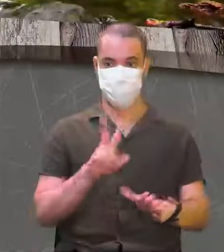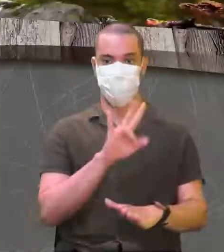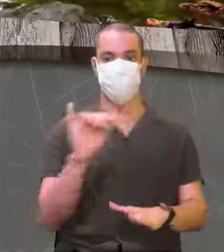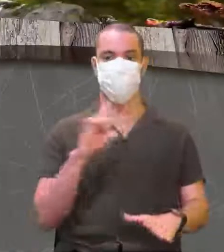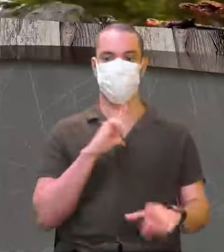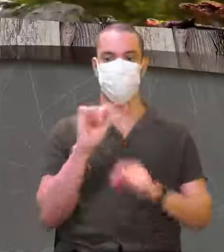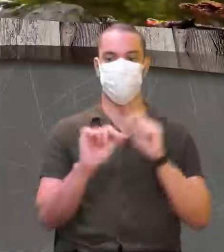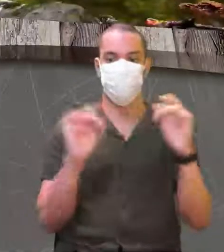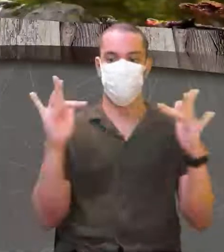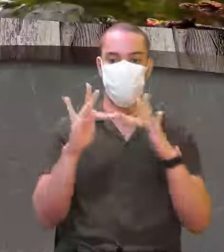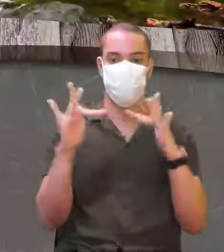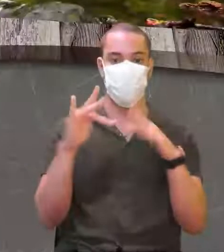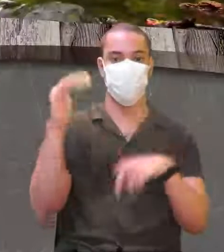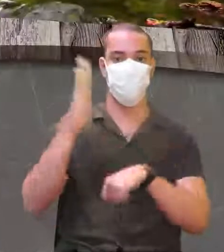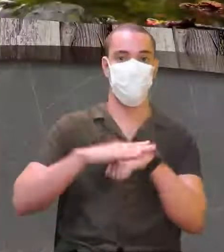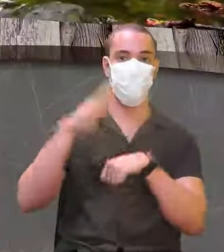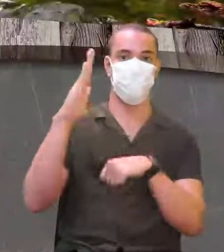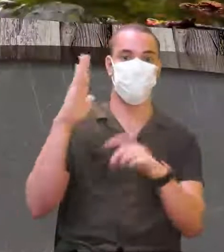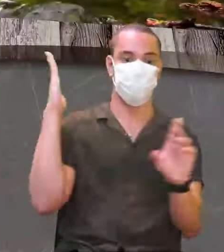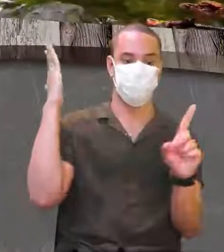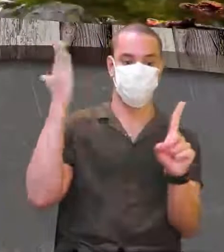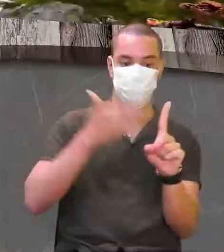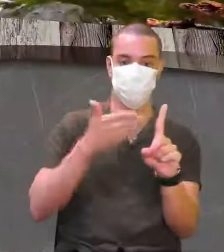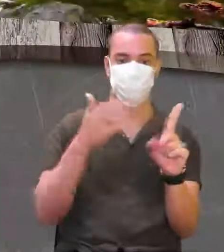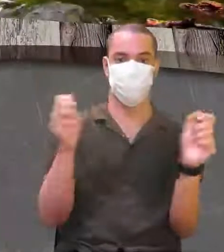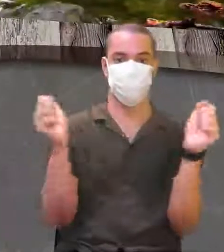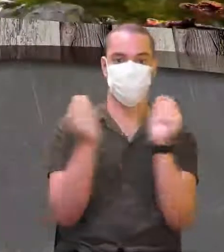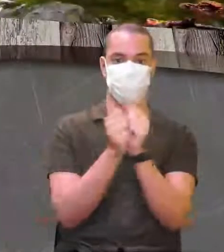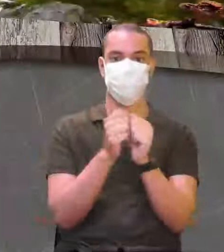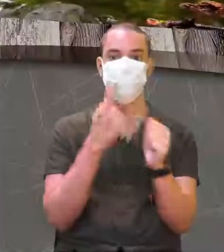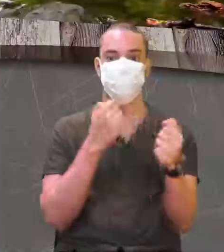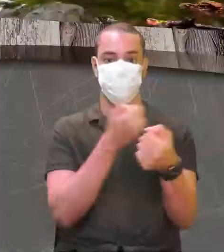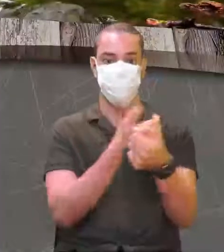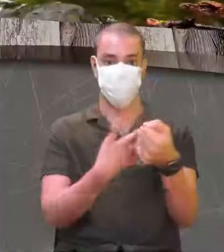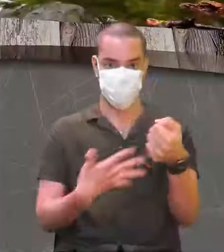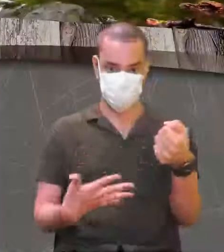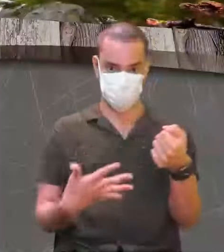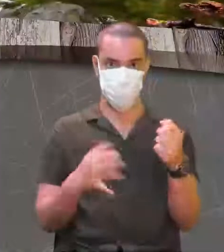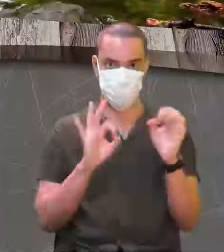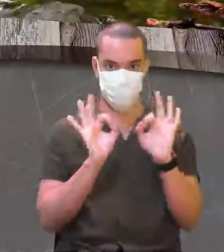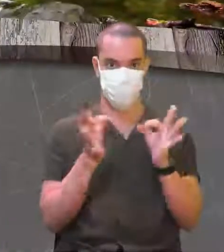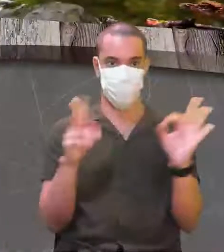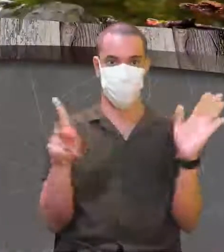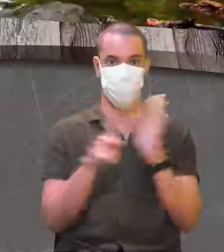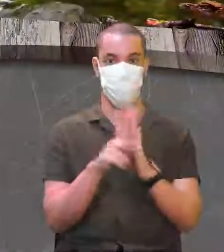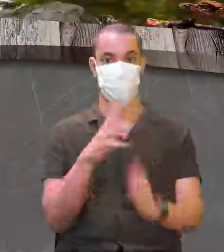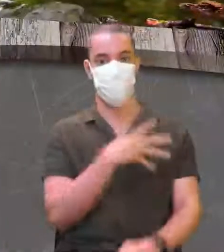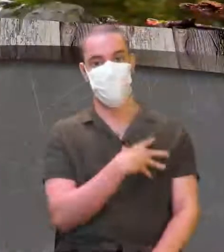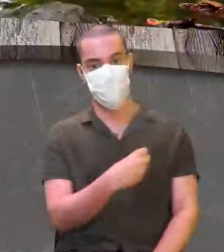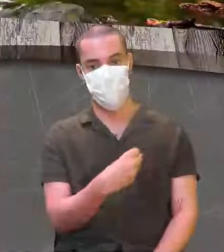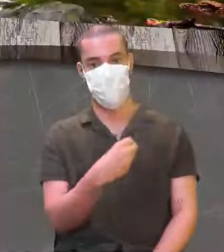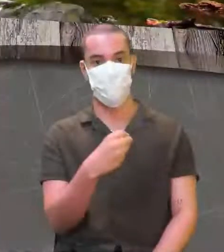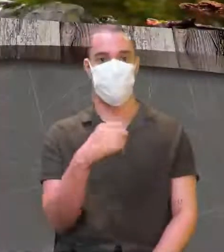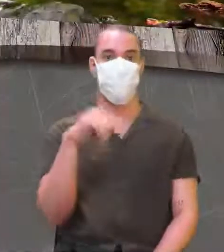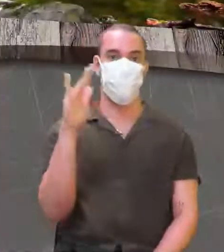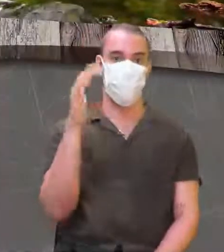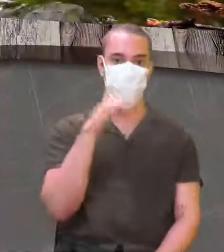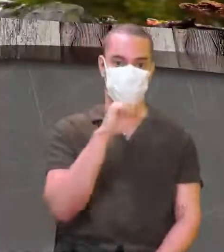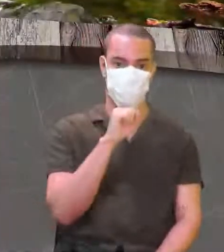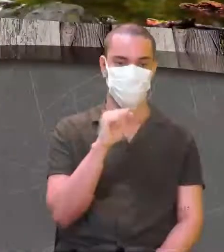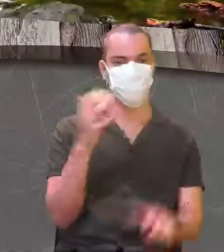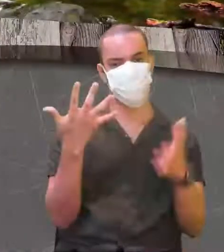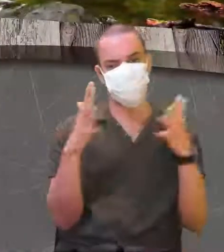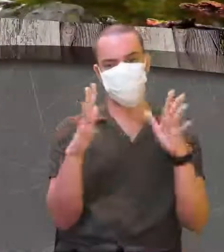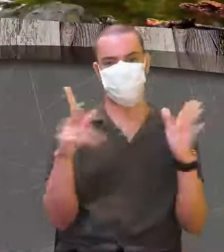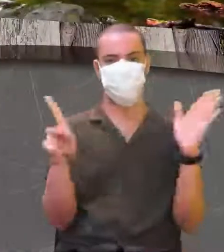vai ter um contato mais direto ali entre os sangues do filho com a mãe. Isso é mais ou menos